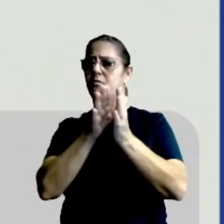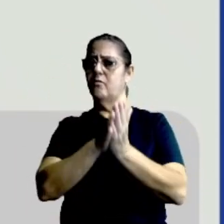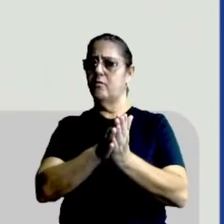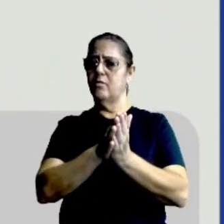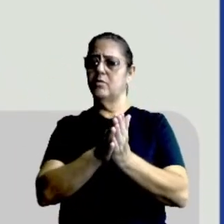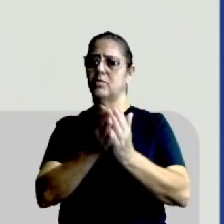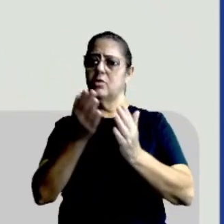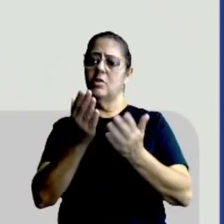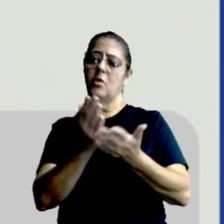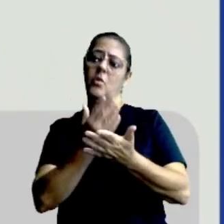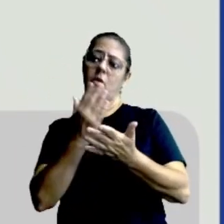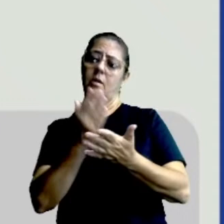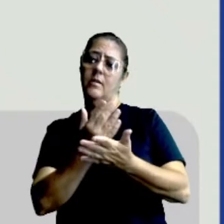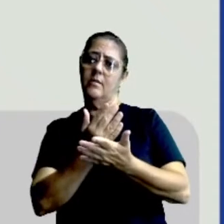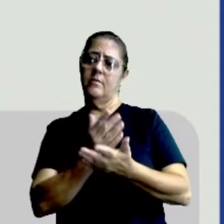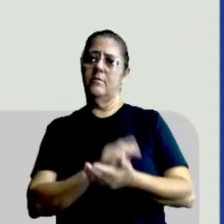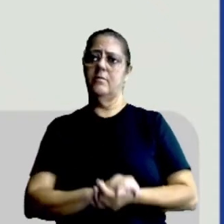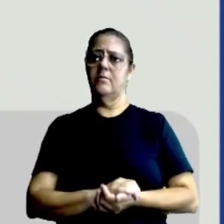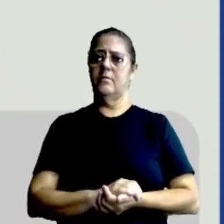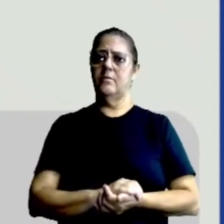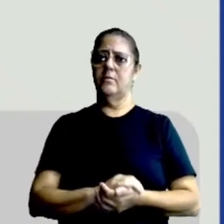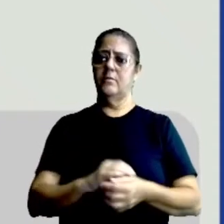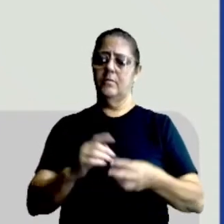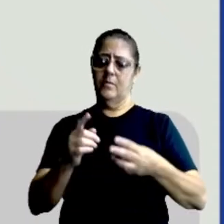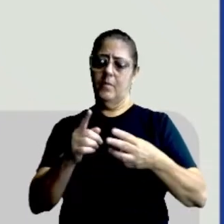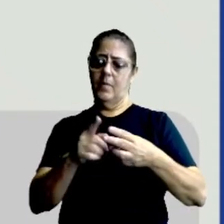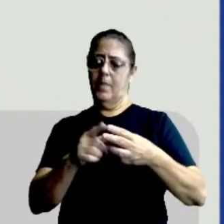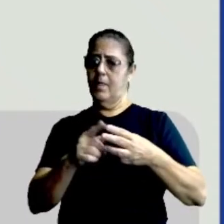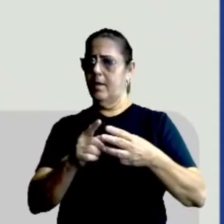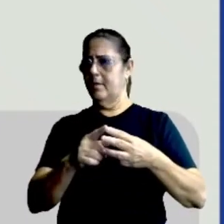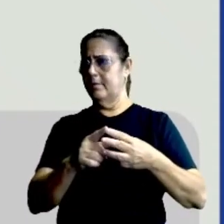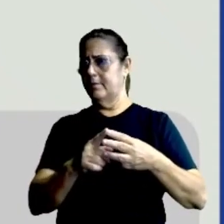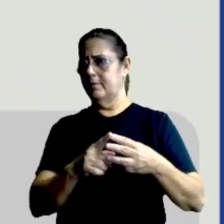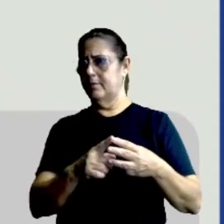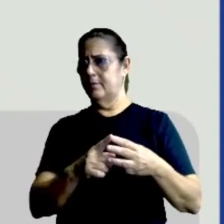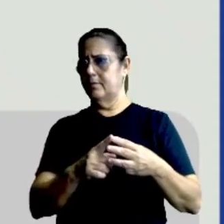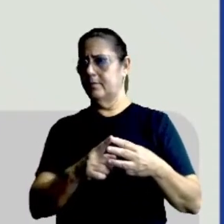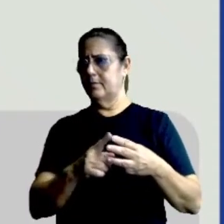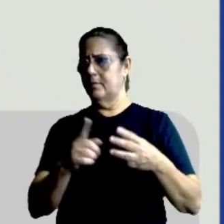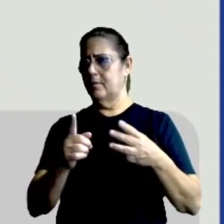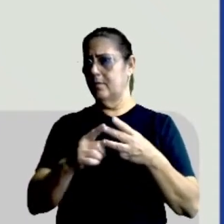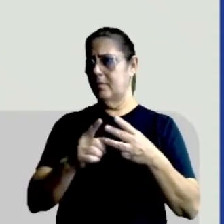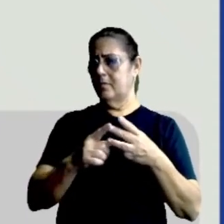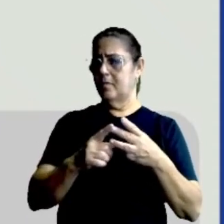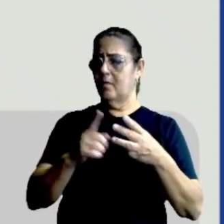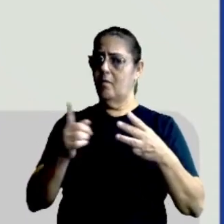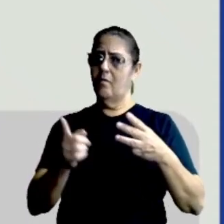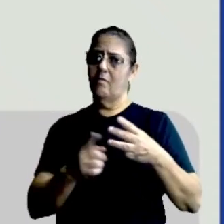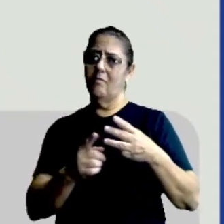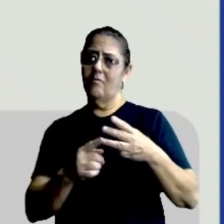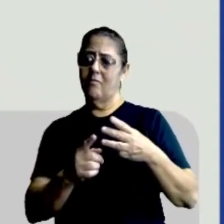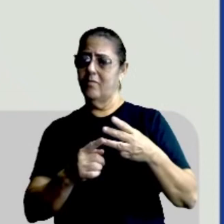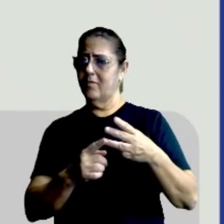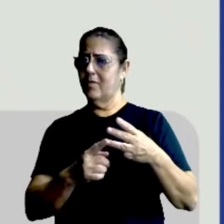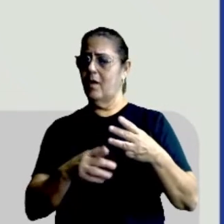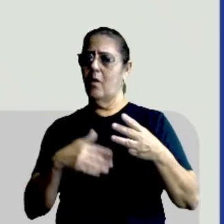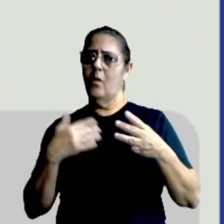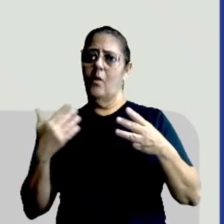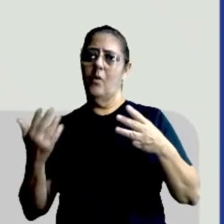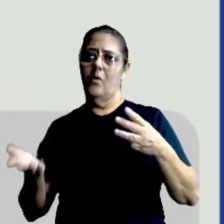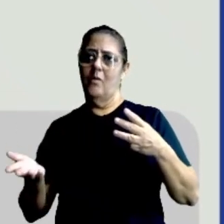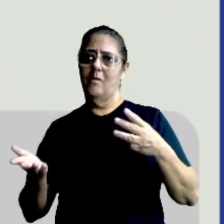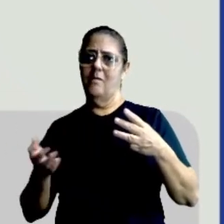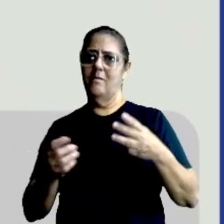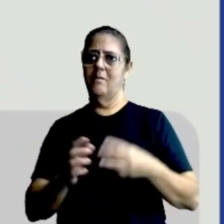seu livro Os seus livros gente chama Open your books closer books How Close the